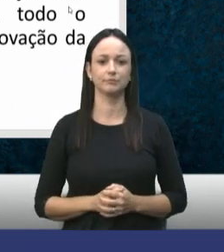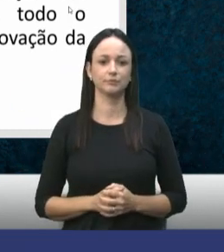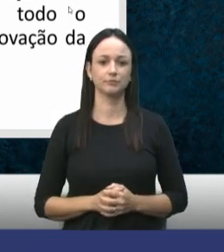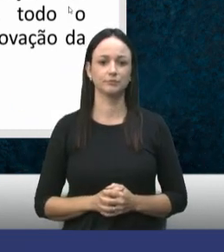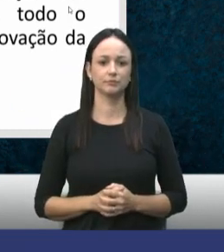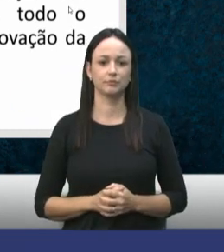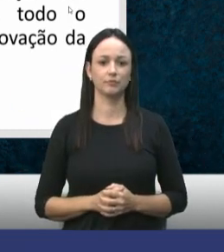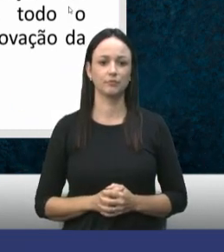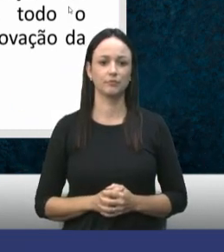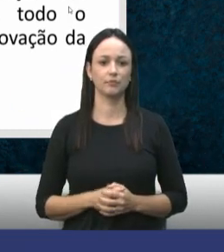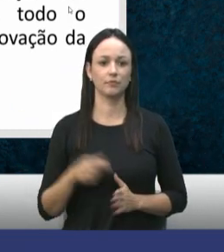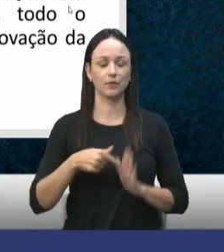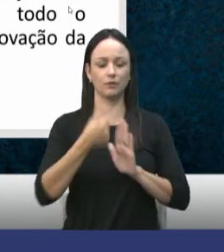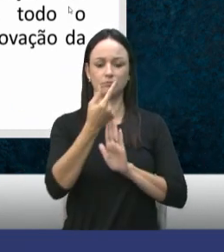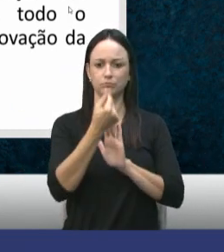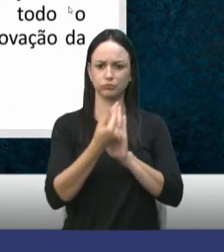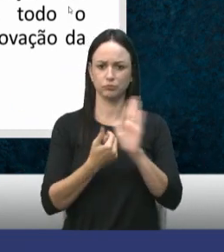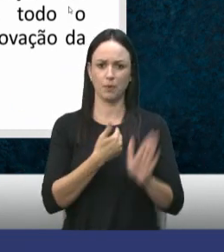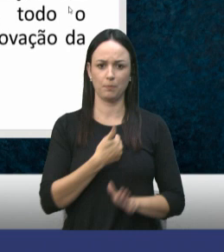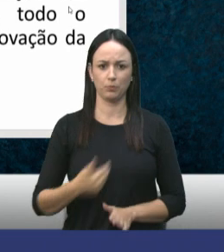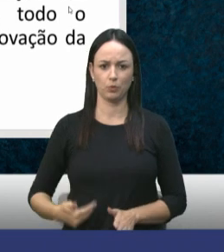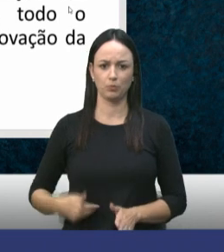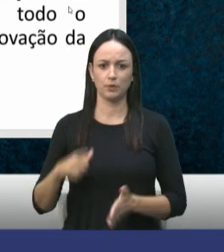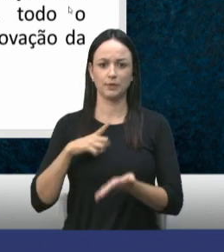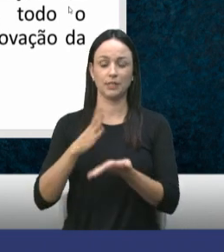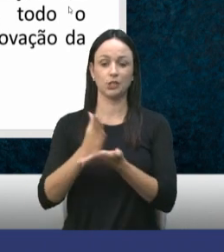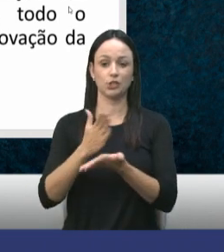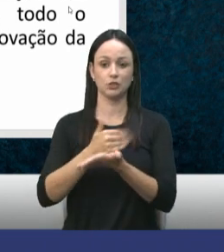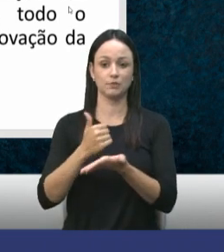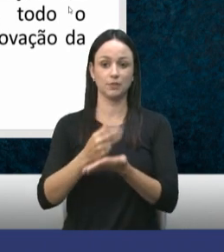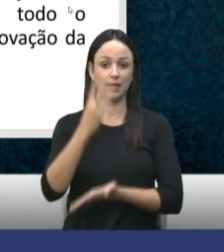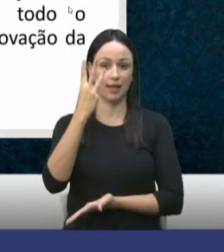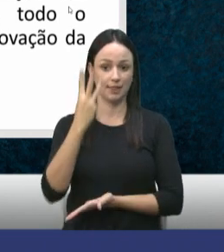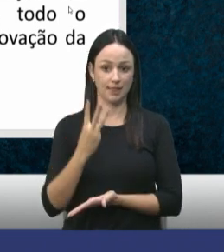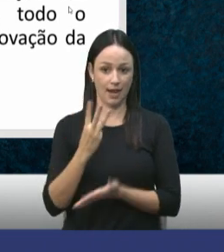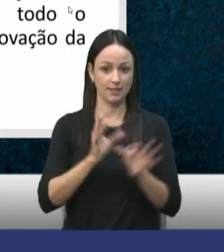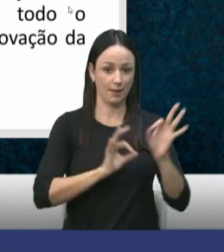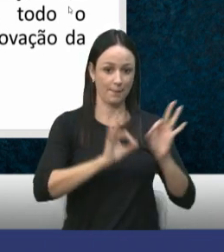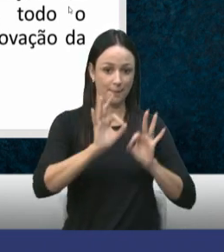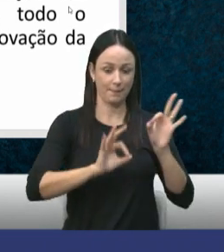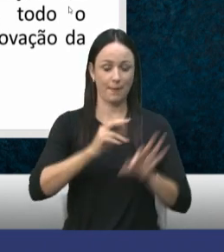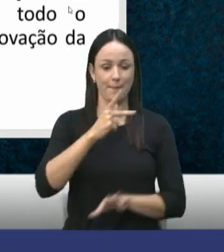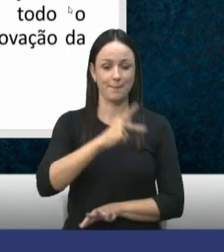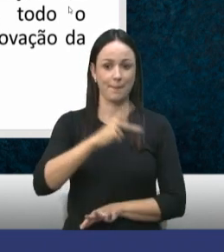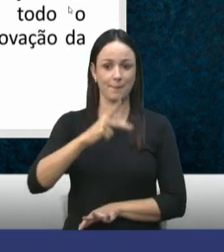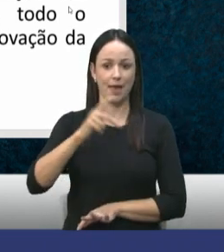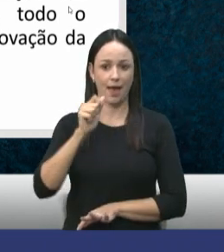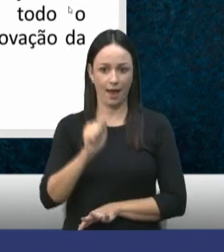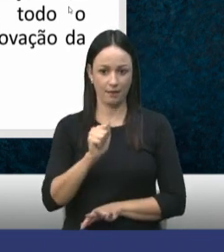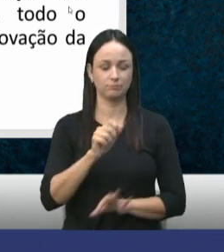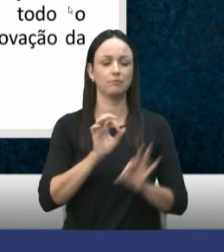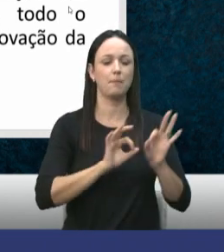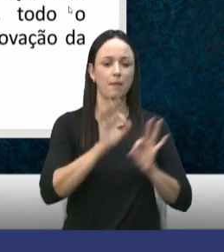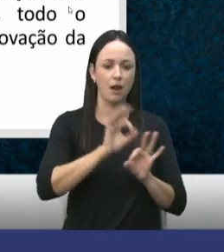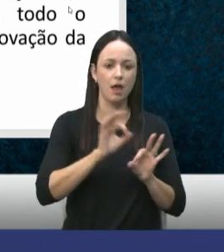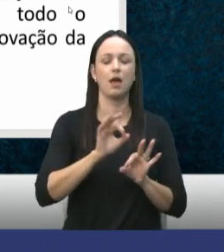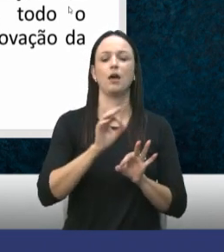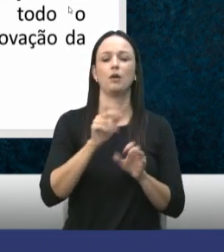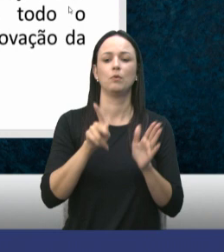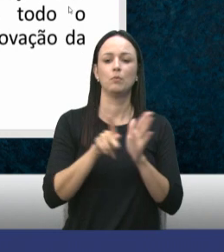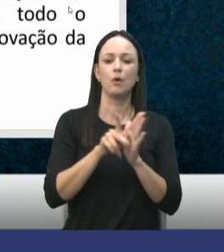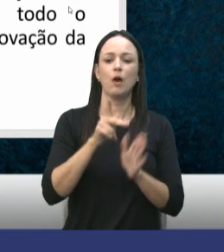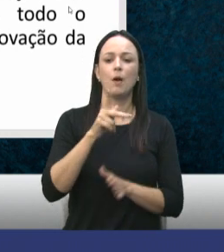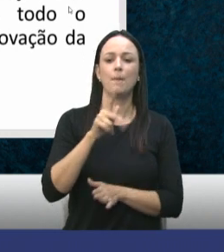O orçamento público é dividido em 3 peças de planejamento: PPA, que é o Plano Plurianual,